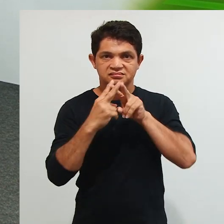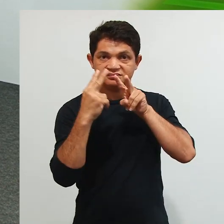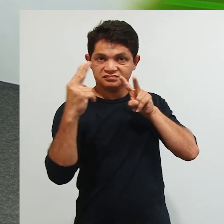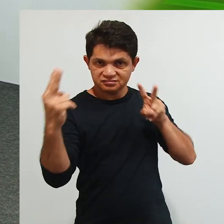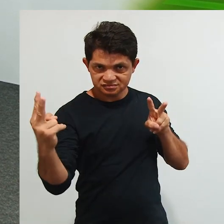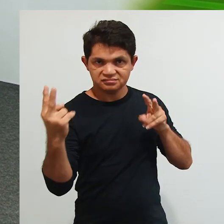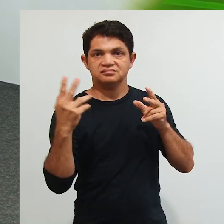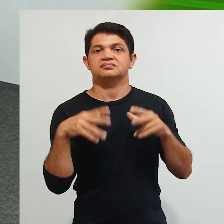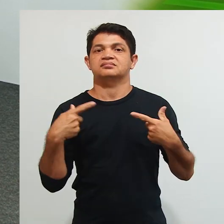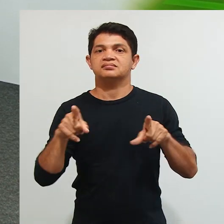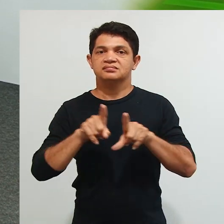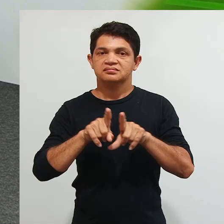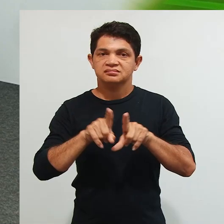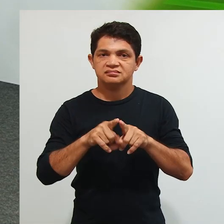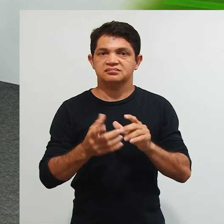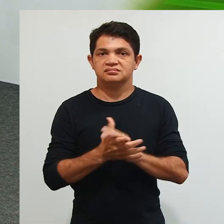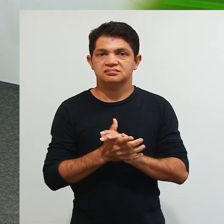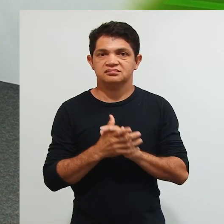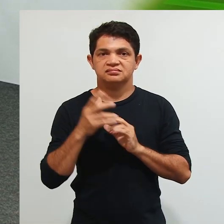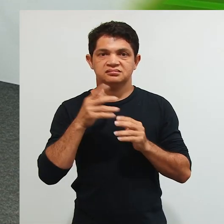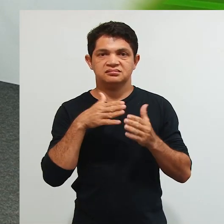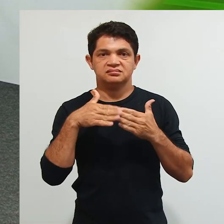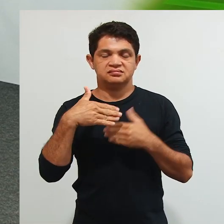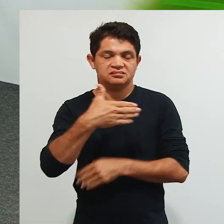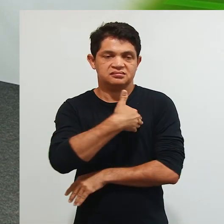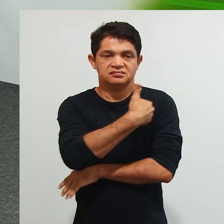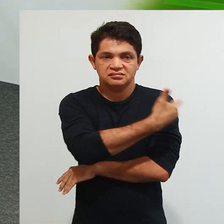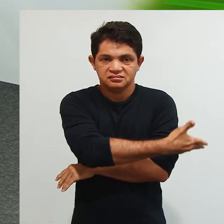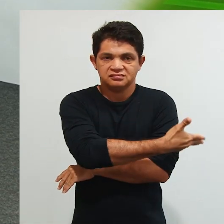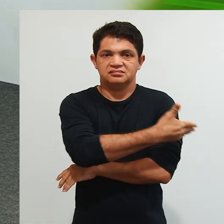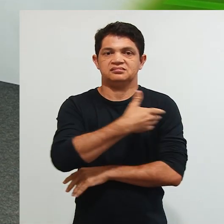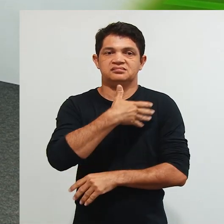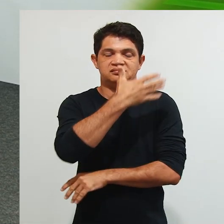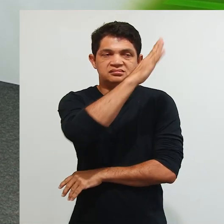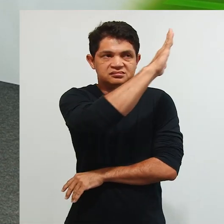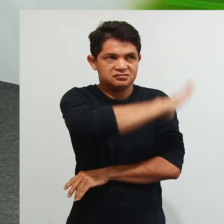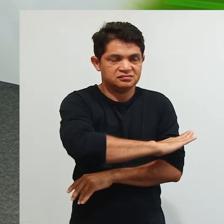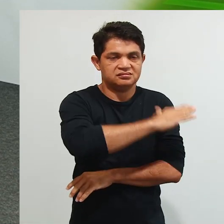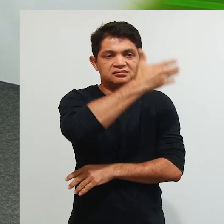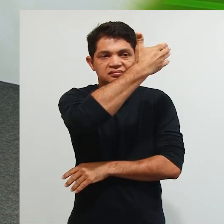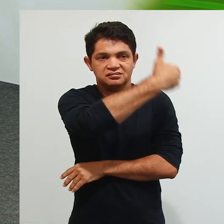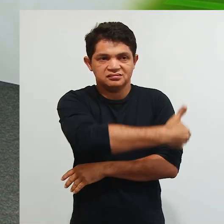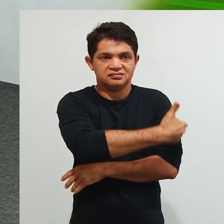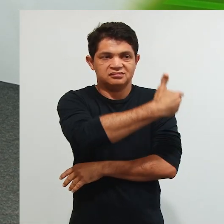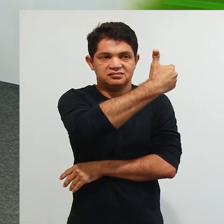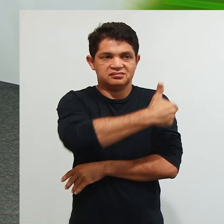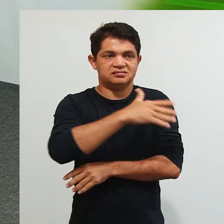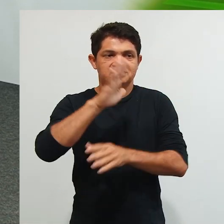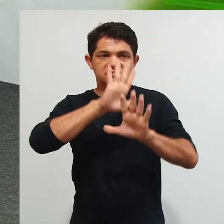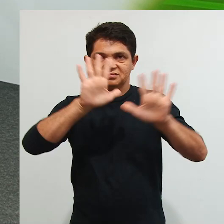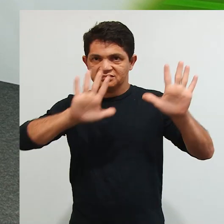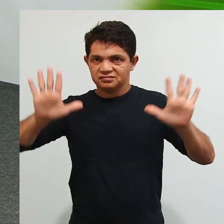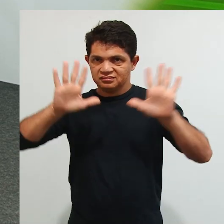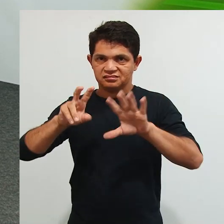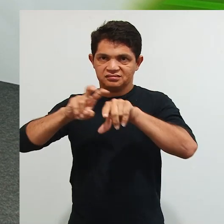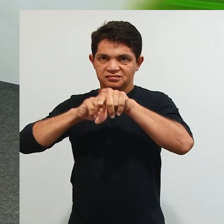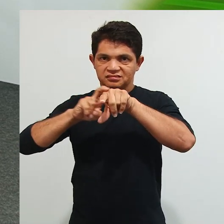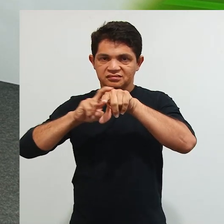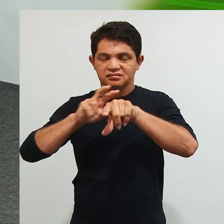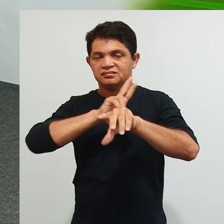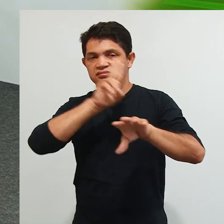web aulas, e ao meu lado direito, ao fundo, nós temos uma parede com os desenhos de